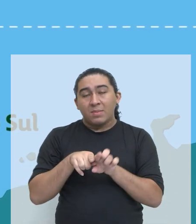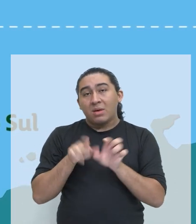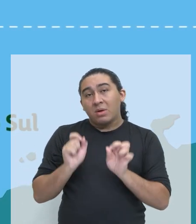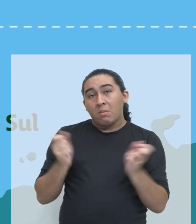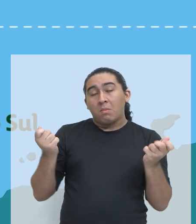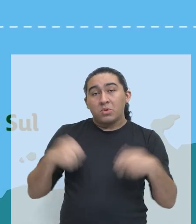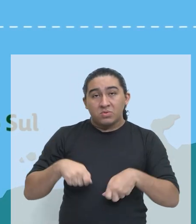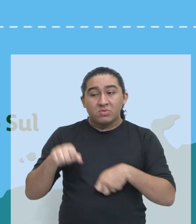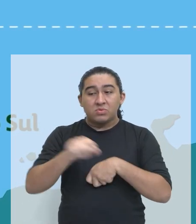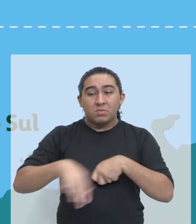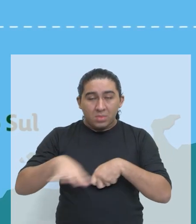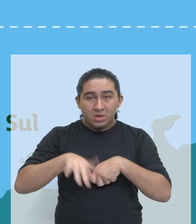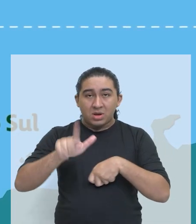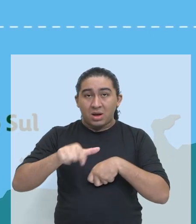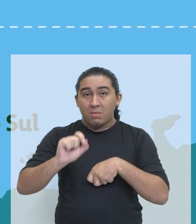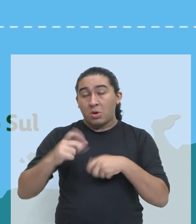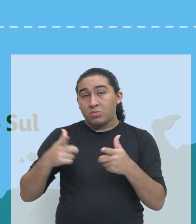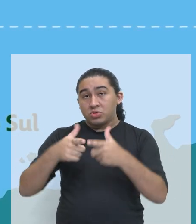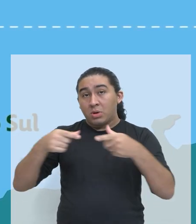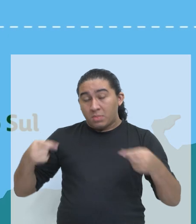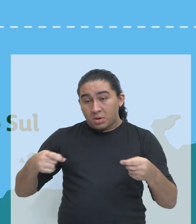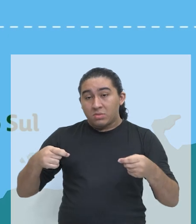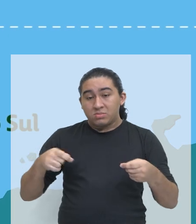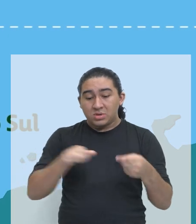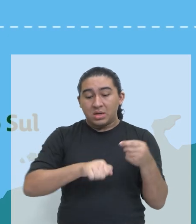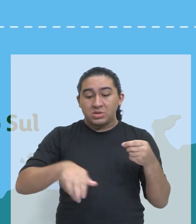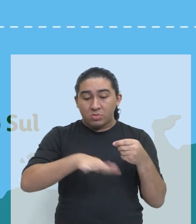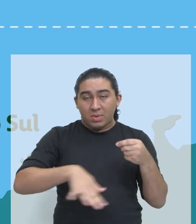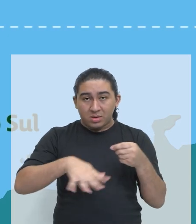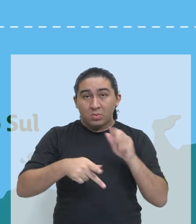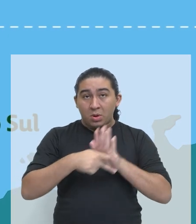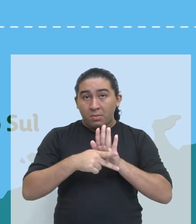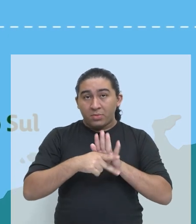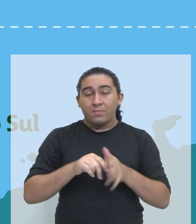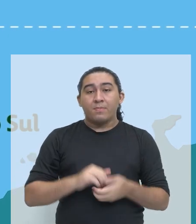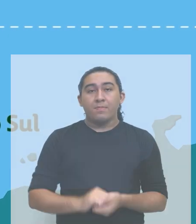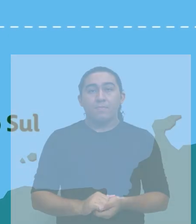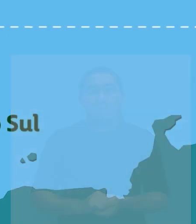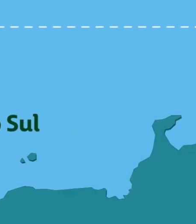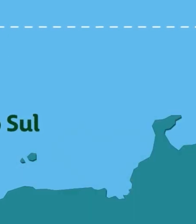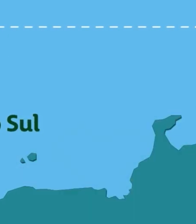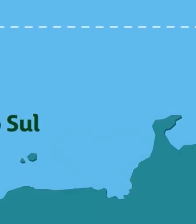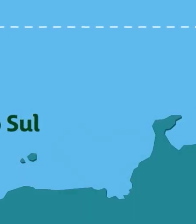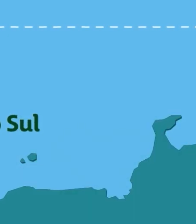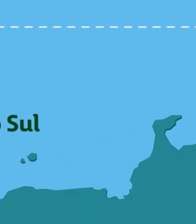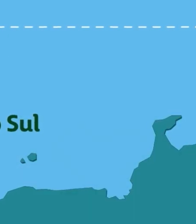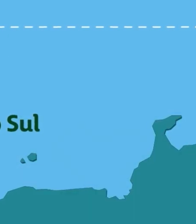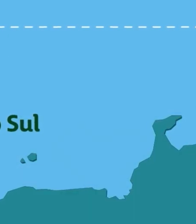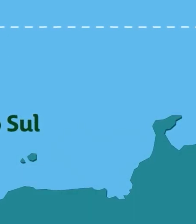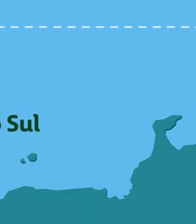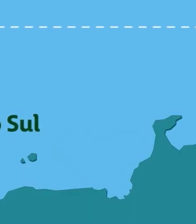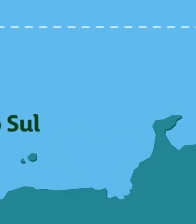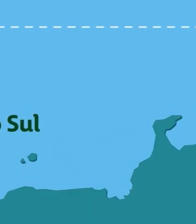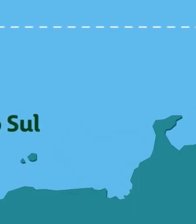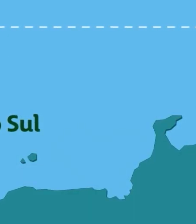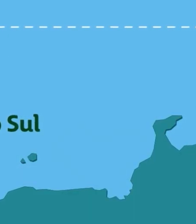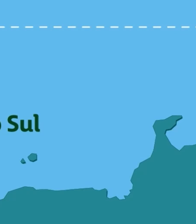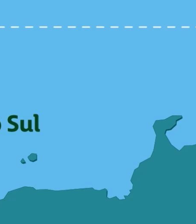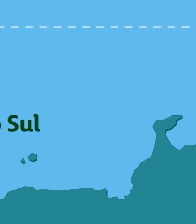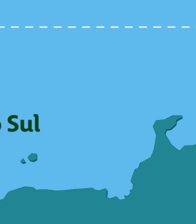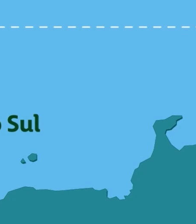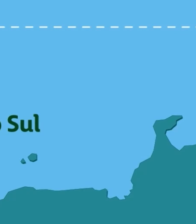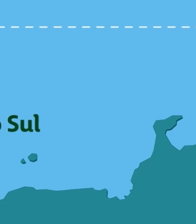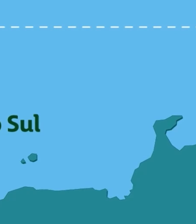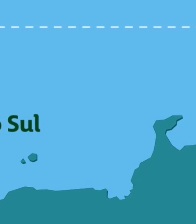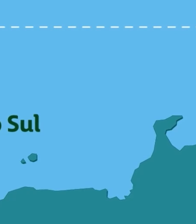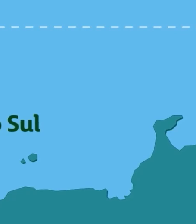produtivas e férteis pelos japoneses nesse território coreano. Então, eles viviam num momento ali de subjugação